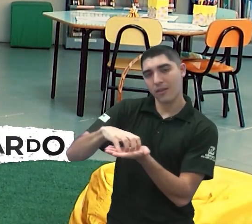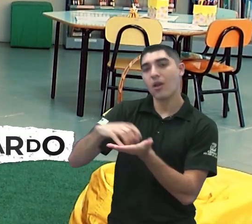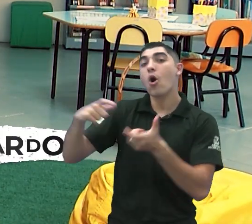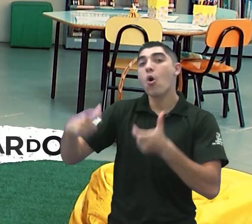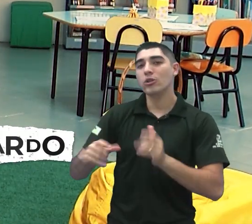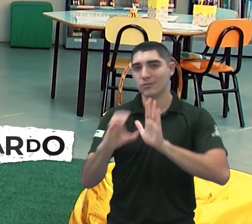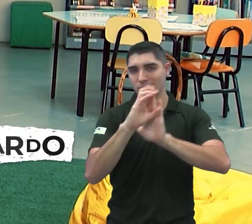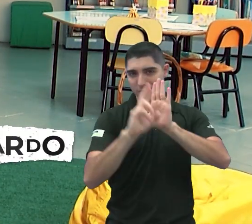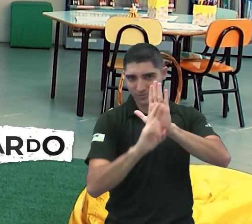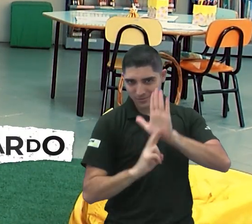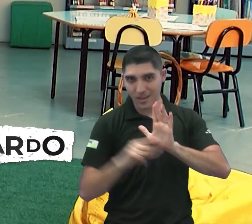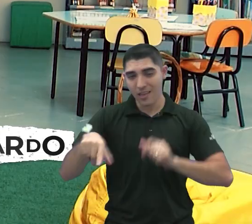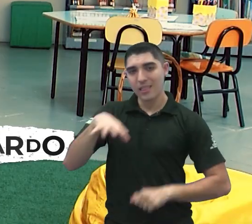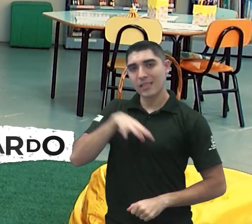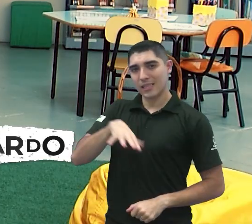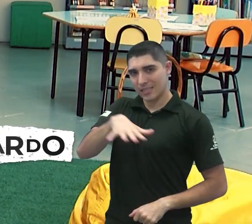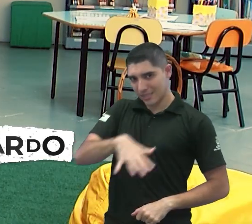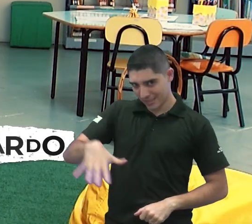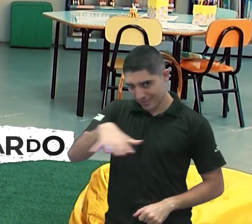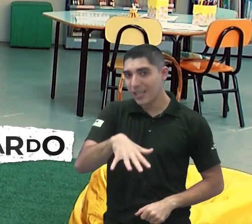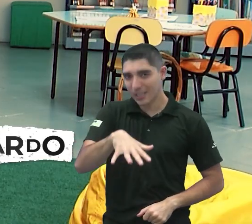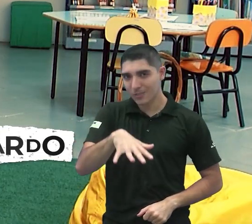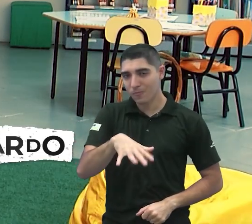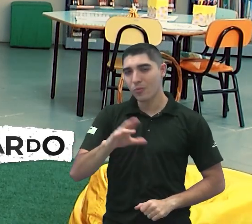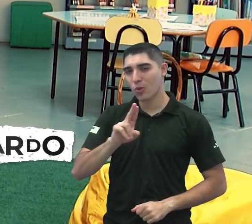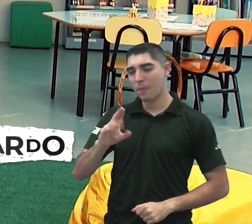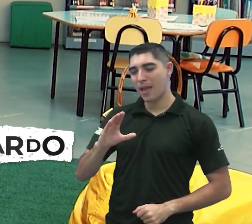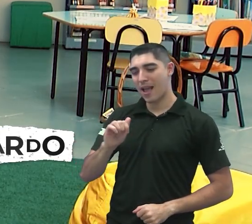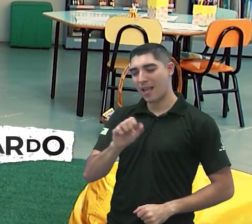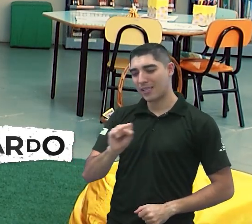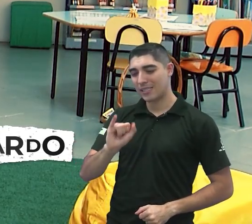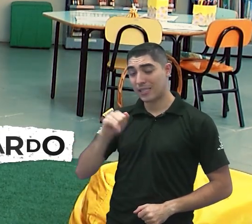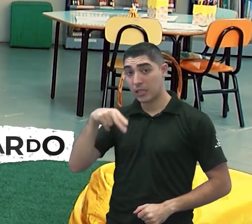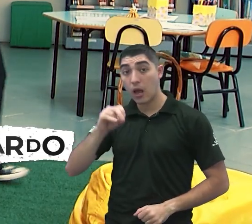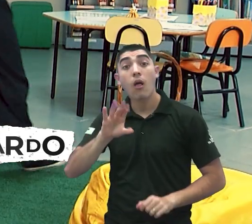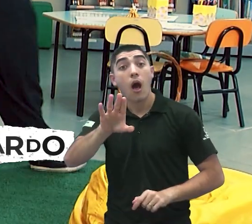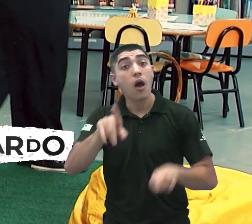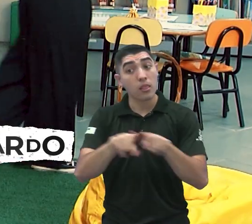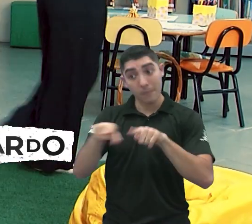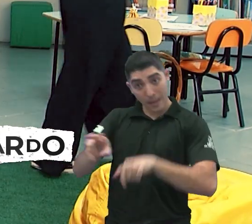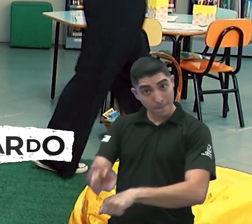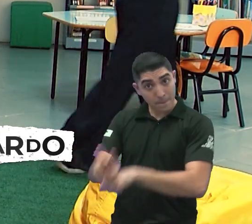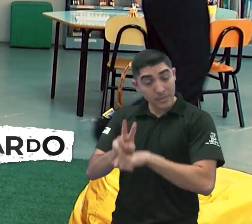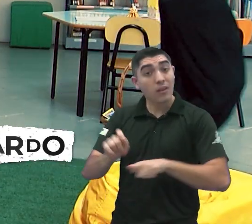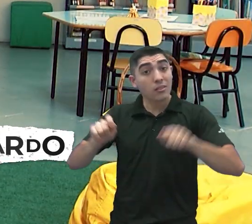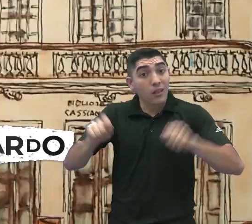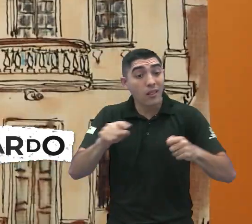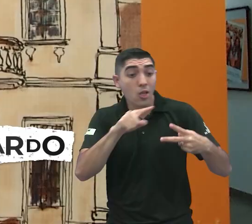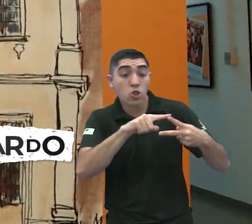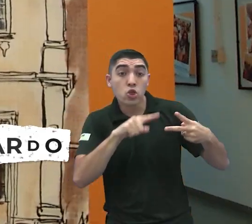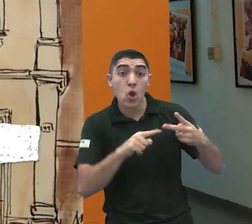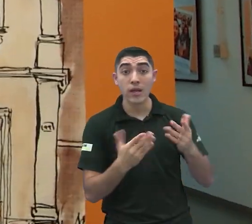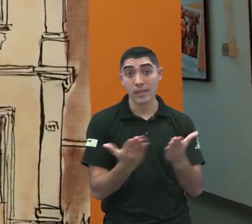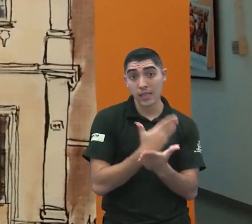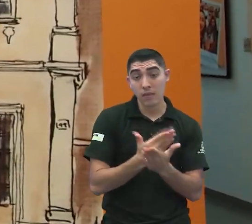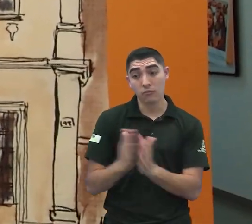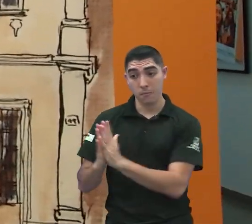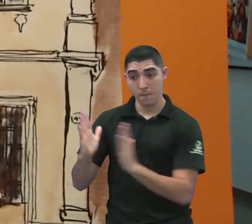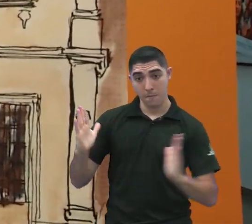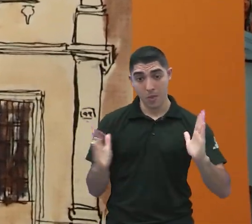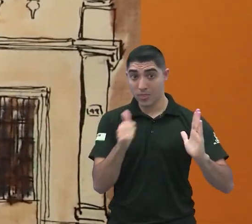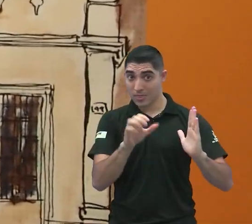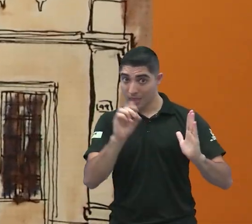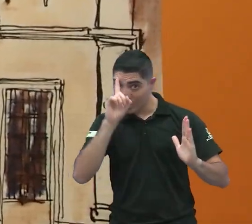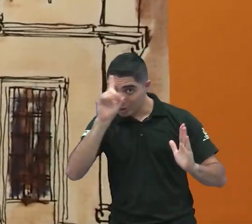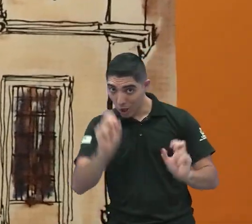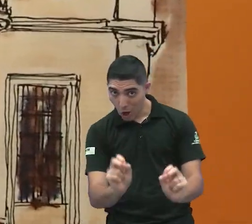Cassiano Ricardo, no centro da cidade. Ah, e não vamos esquecer que é possível emprestar até 2 volumes por usuário pelo período de 10 dias,